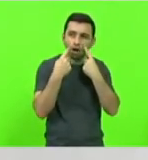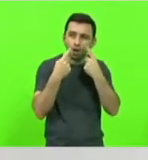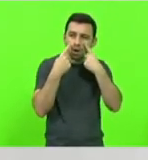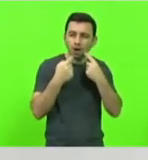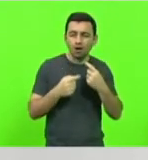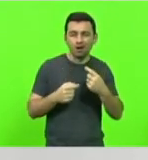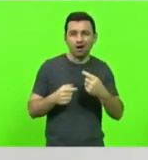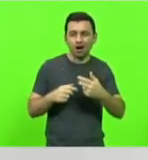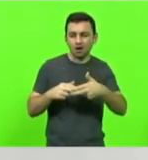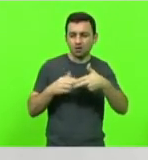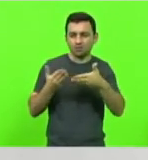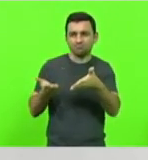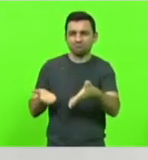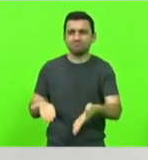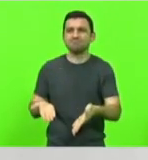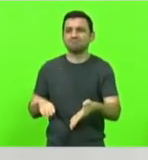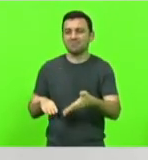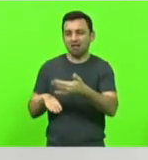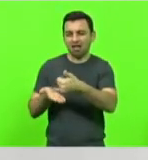Triste isso.